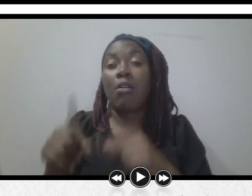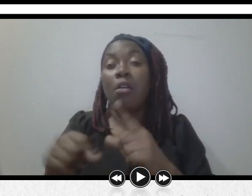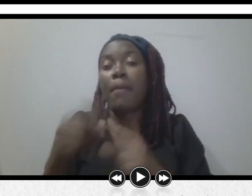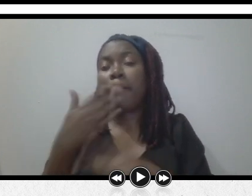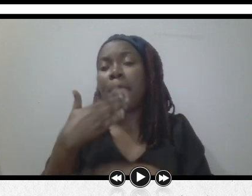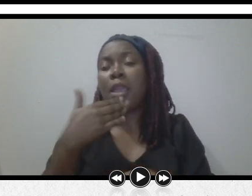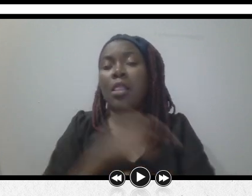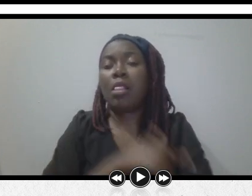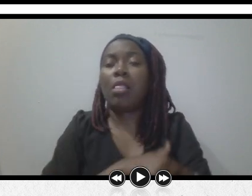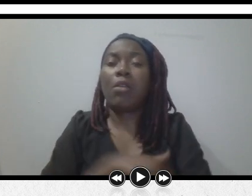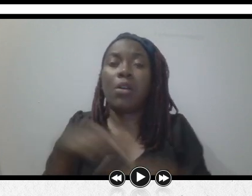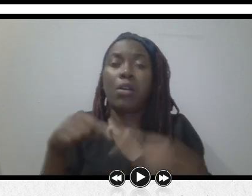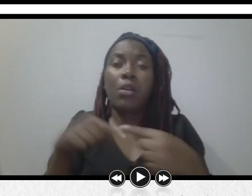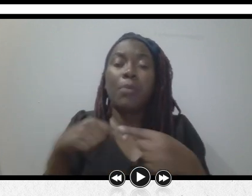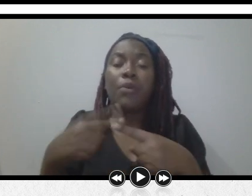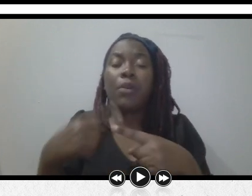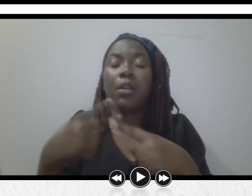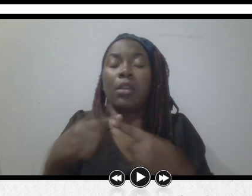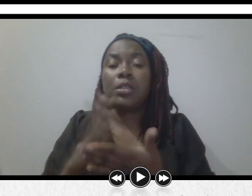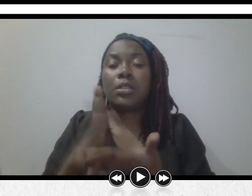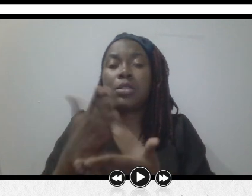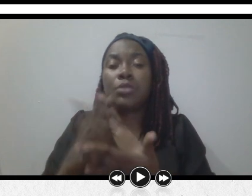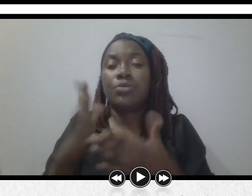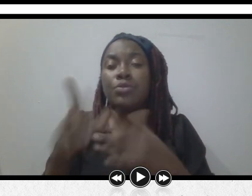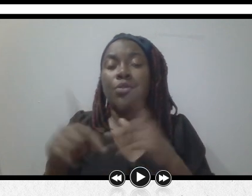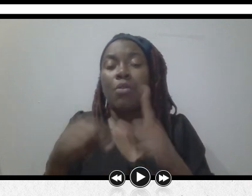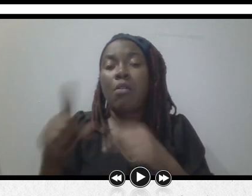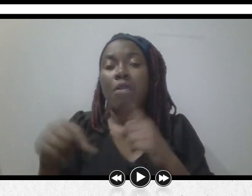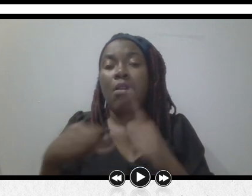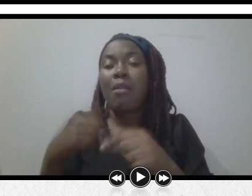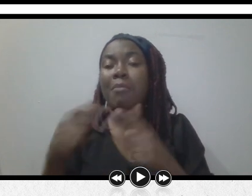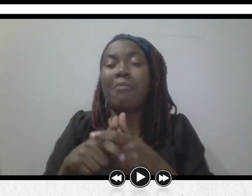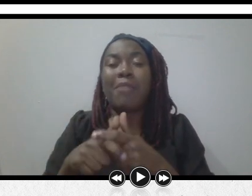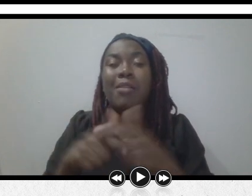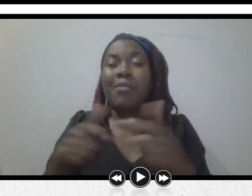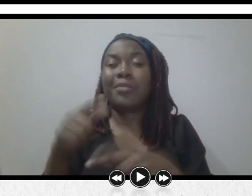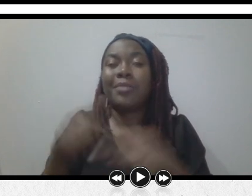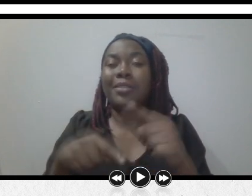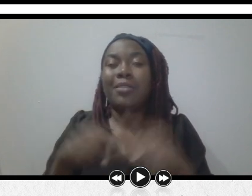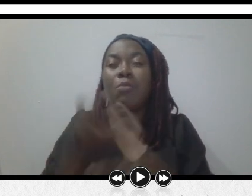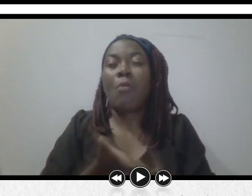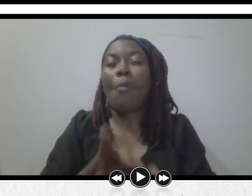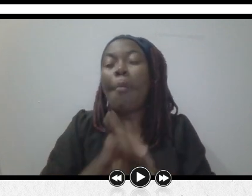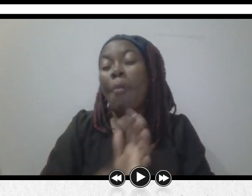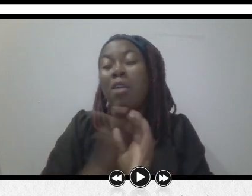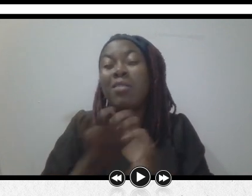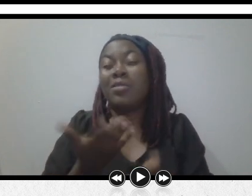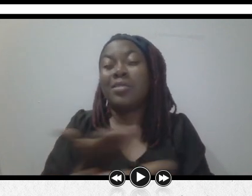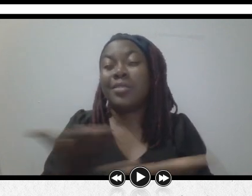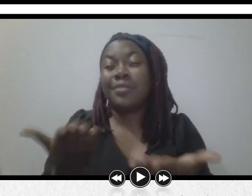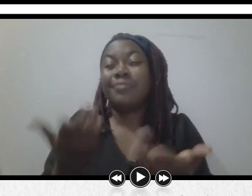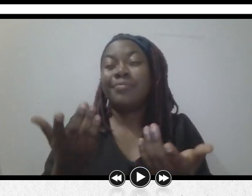da coleta seletiva, que seria uma melhor prática nesse sentido, porque os resíduos da coleta seletiva, eles são compostos, em sua maioria,